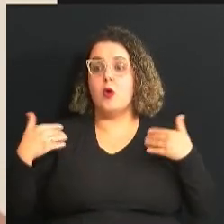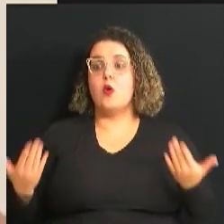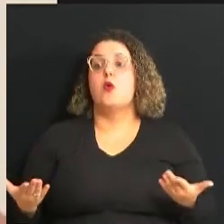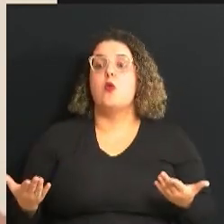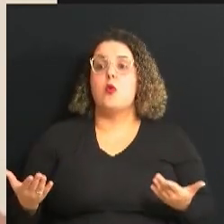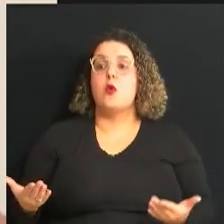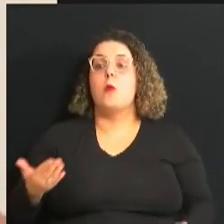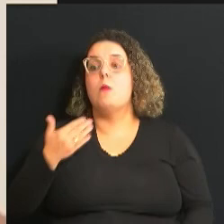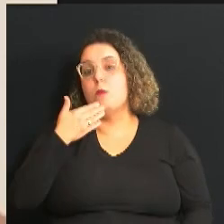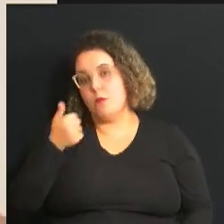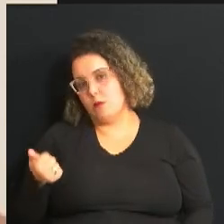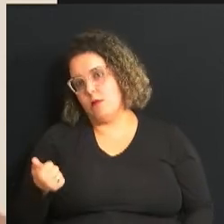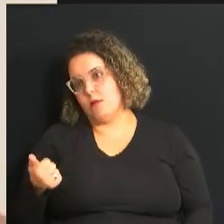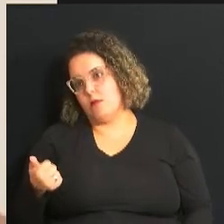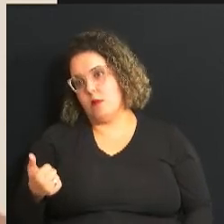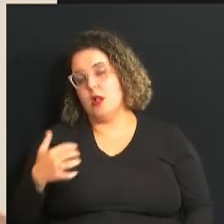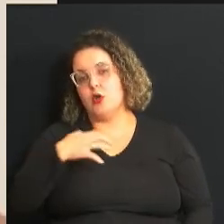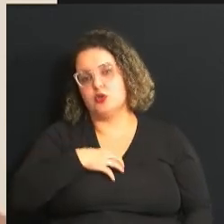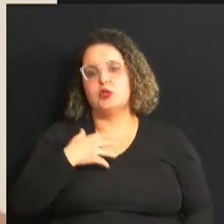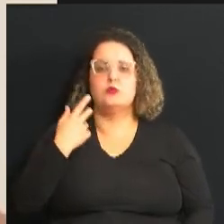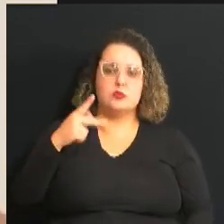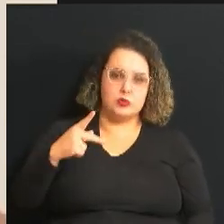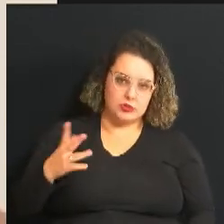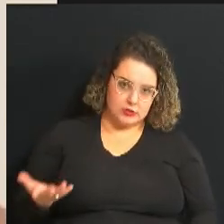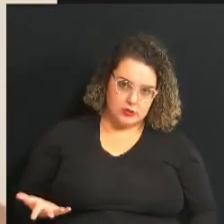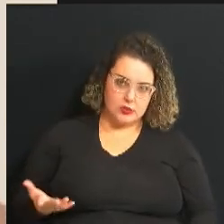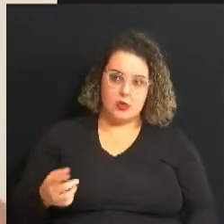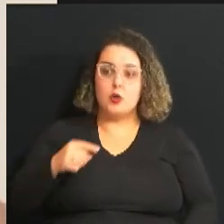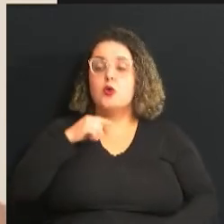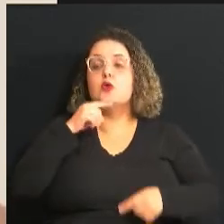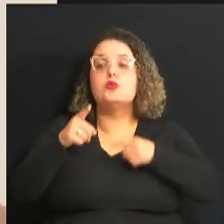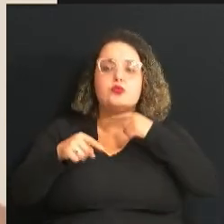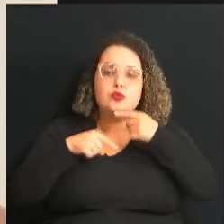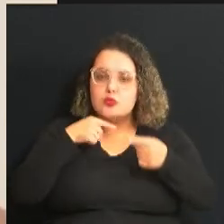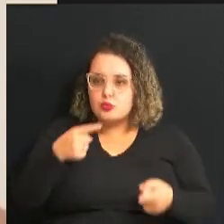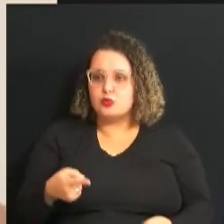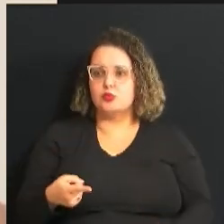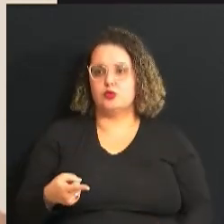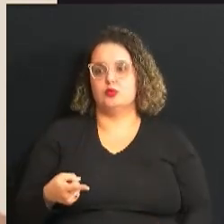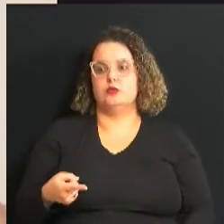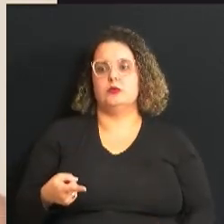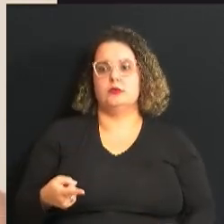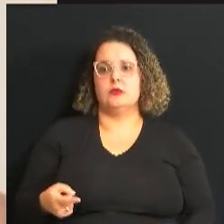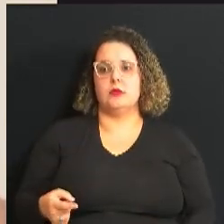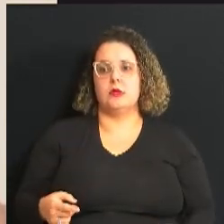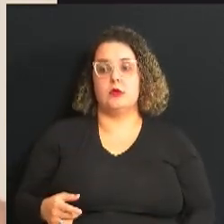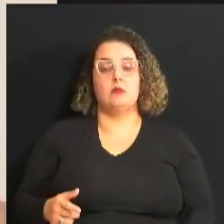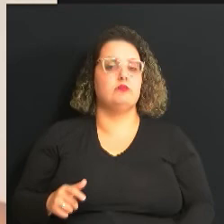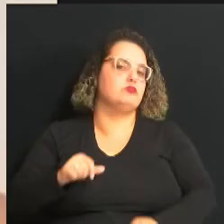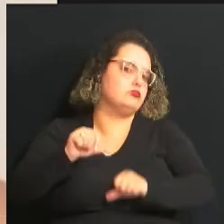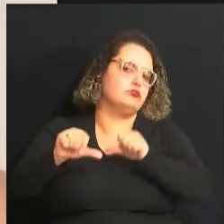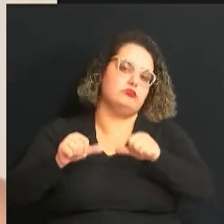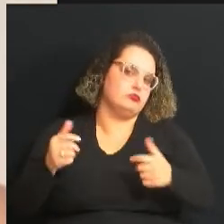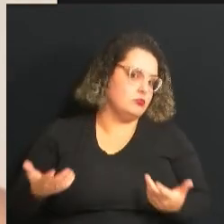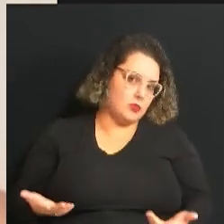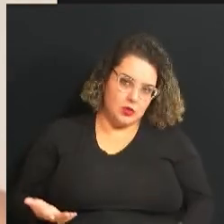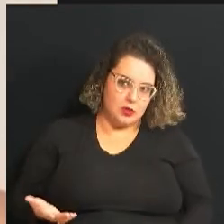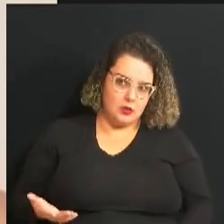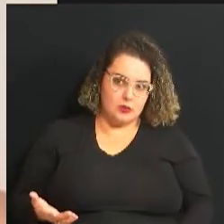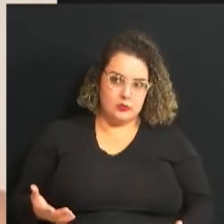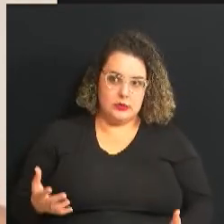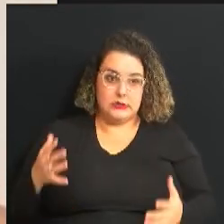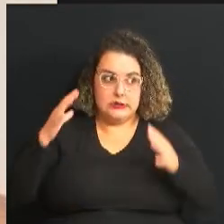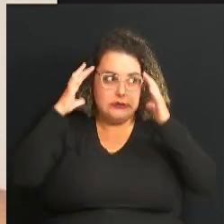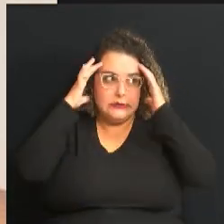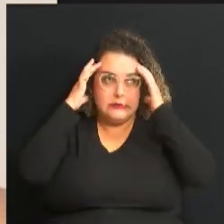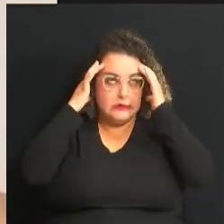método para você. E em qualquer dúvida, não deixar que essa dúvida se transforme num pesadelo, né?